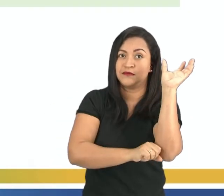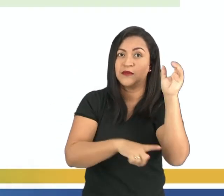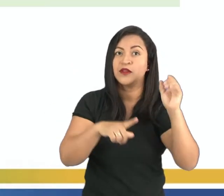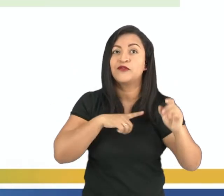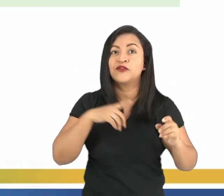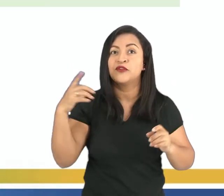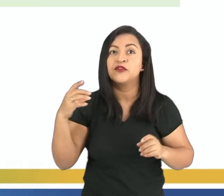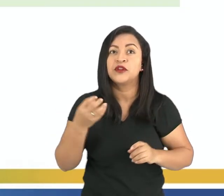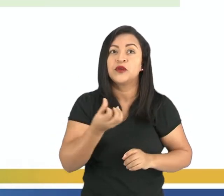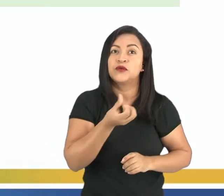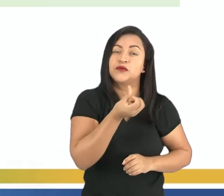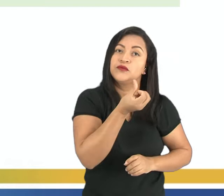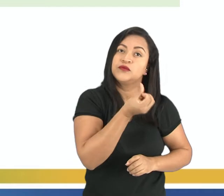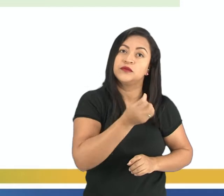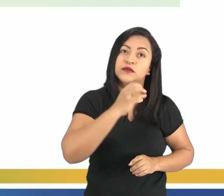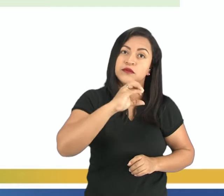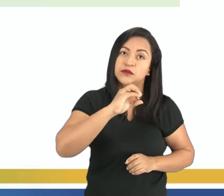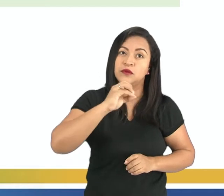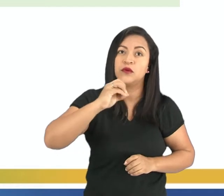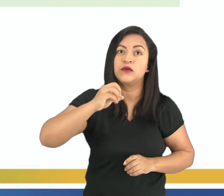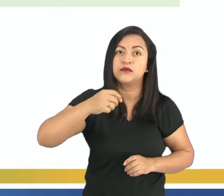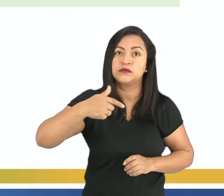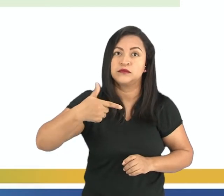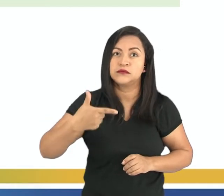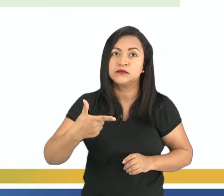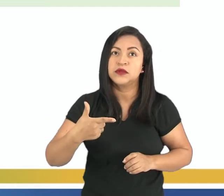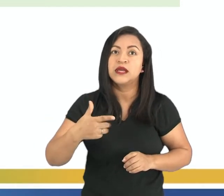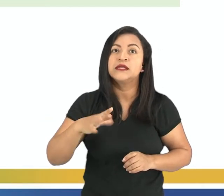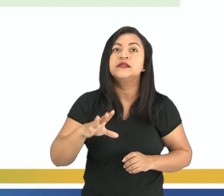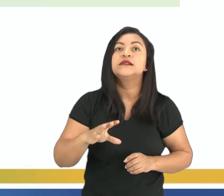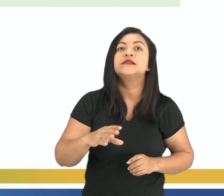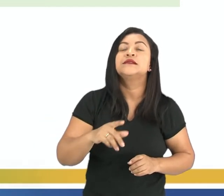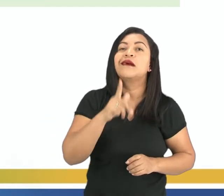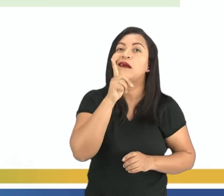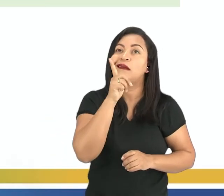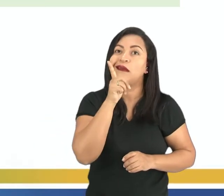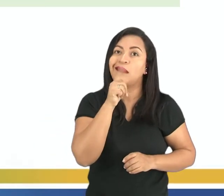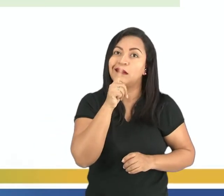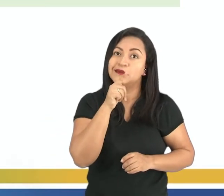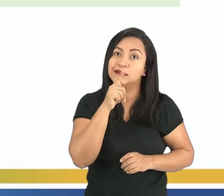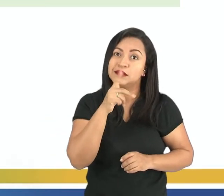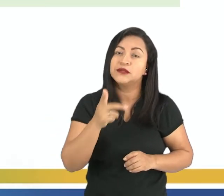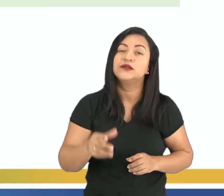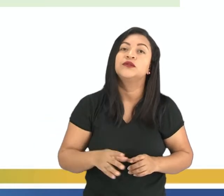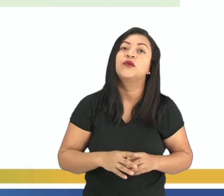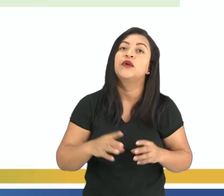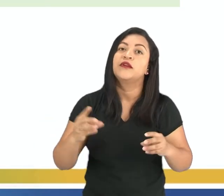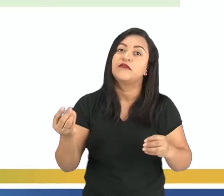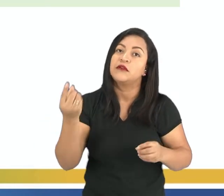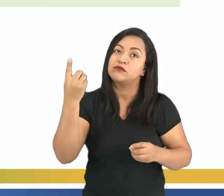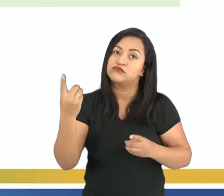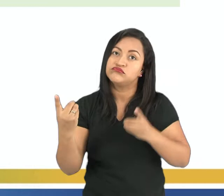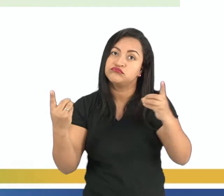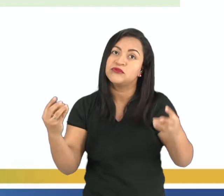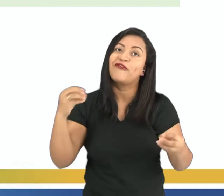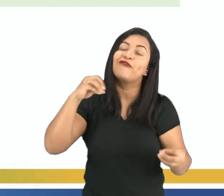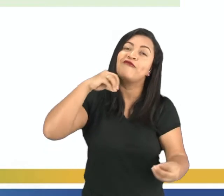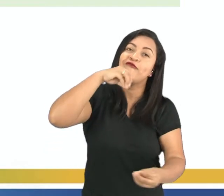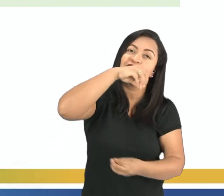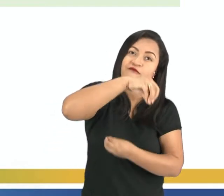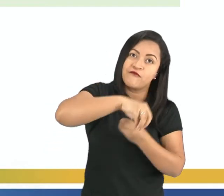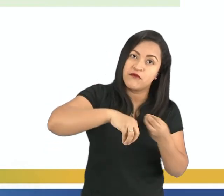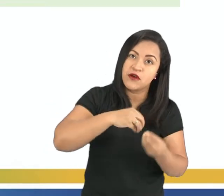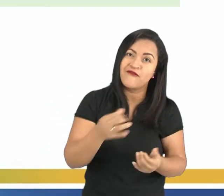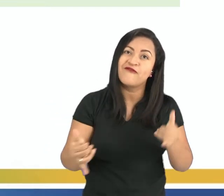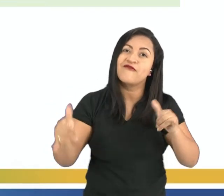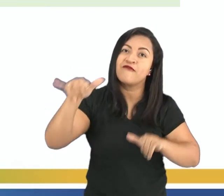de carbono e a água, que vão ser os reagentes, que vai reagir, vai ter a presença